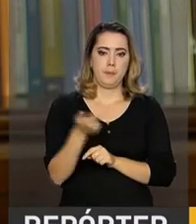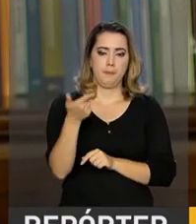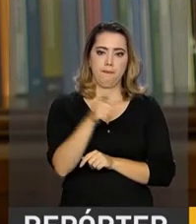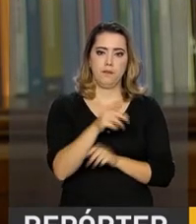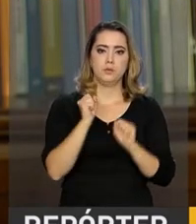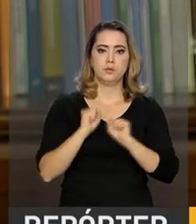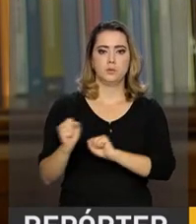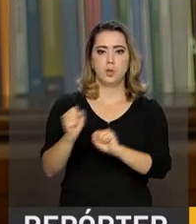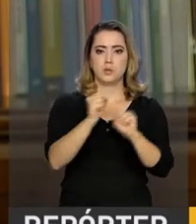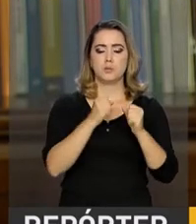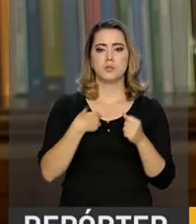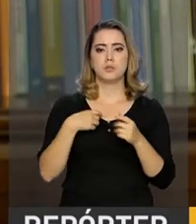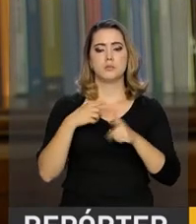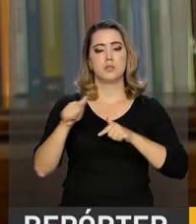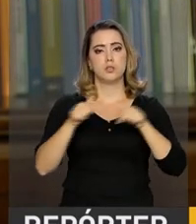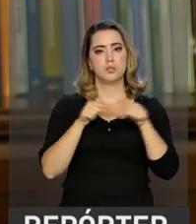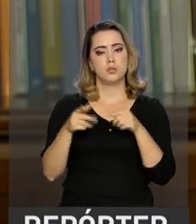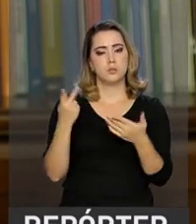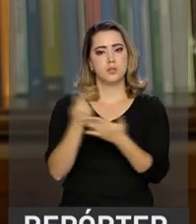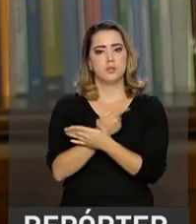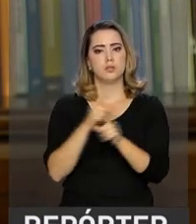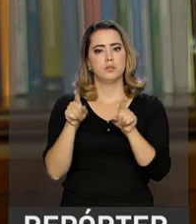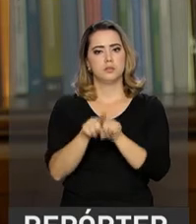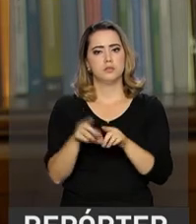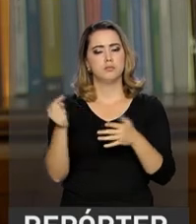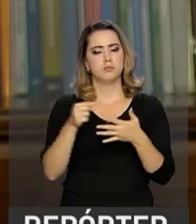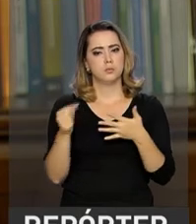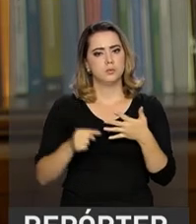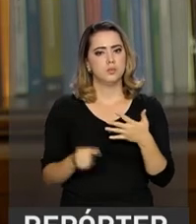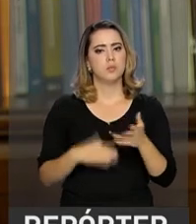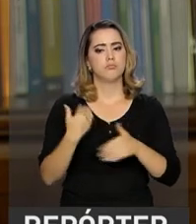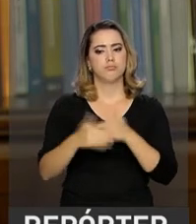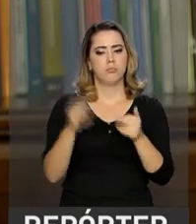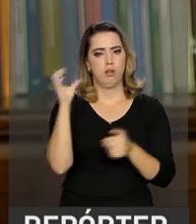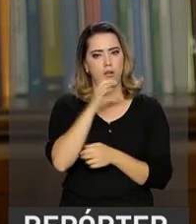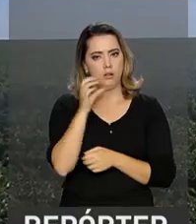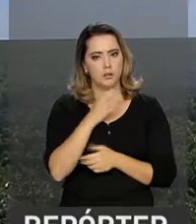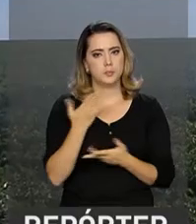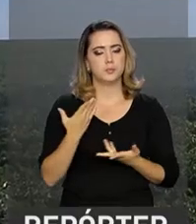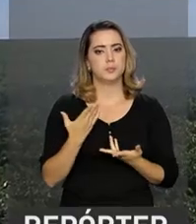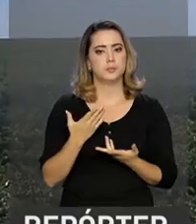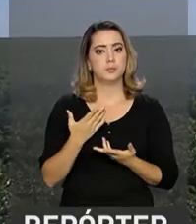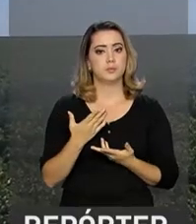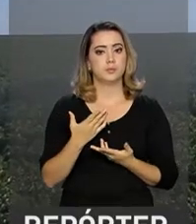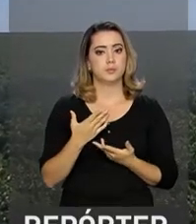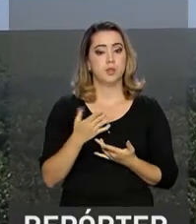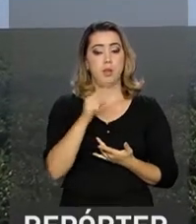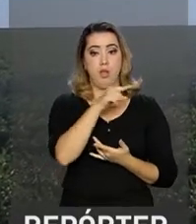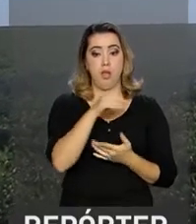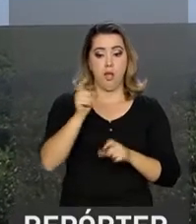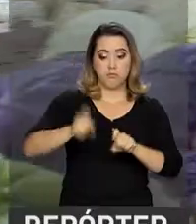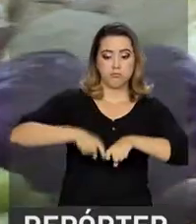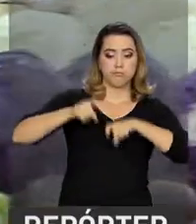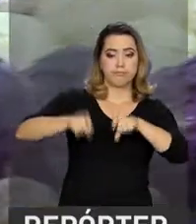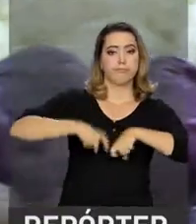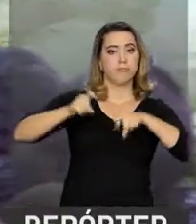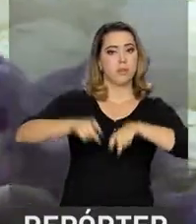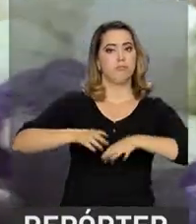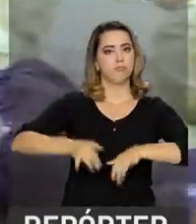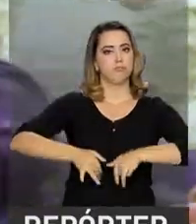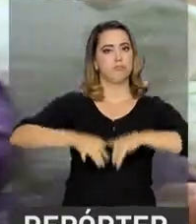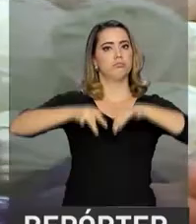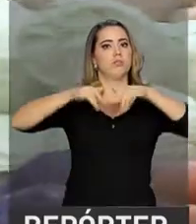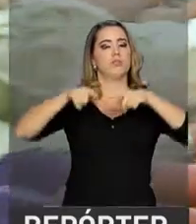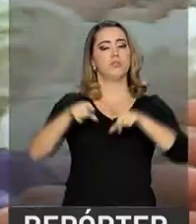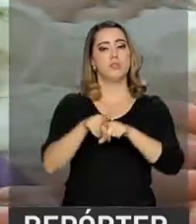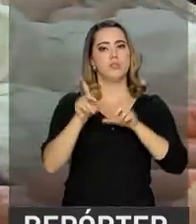outras formas de ocupação estão ocorrendo e até pelos dados num ritmo bastante acentuado. A super safra na agricultura, a queda dos